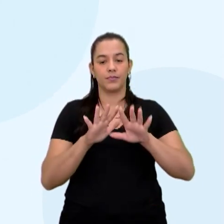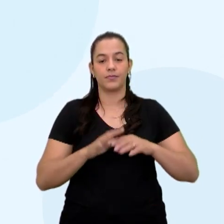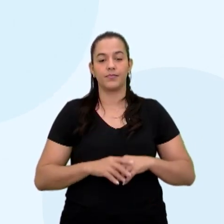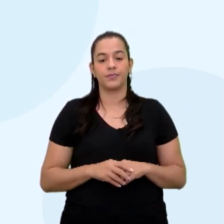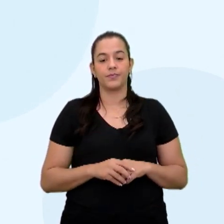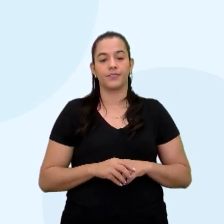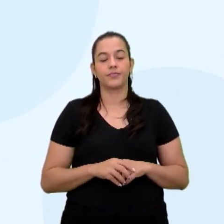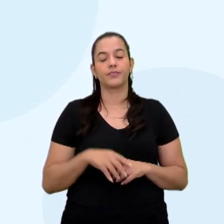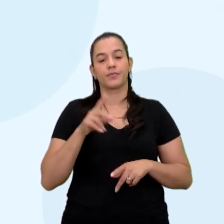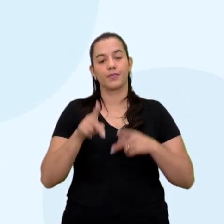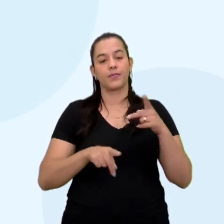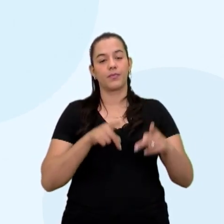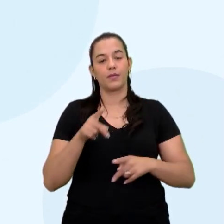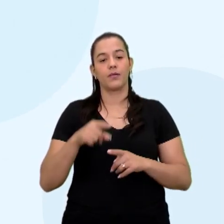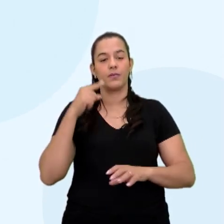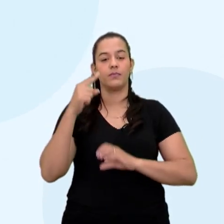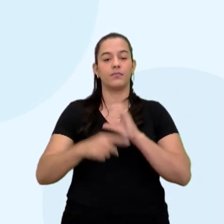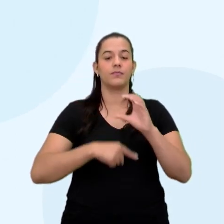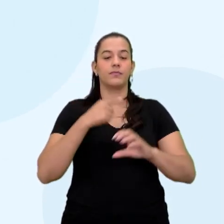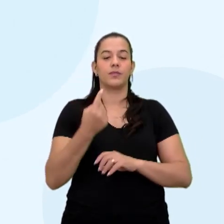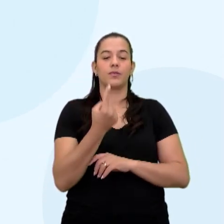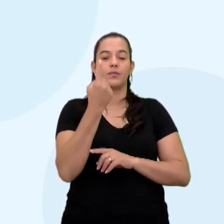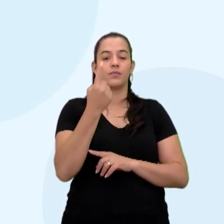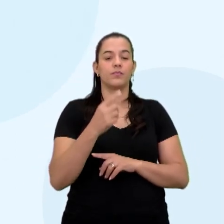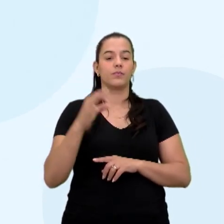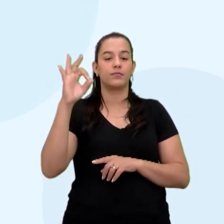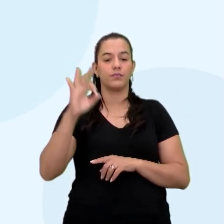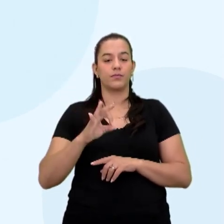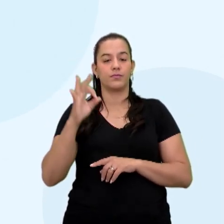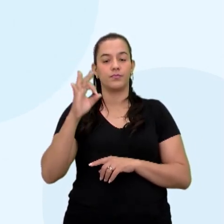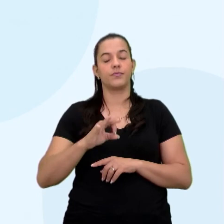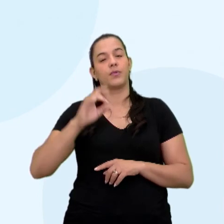na população global, 1% lá da população